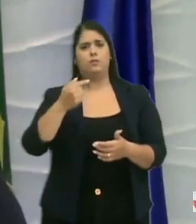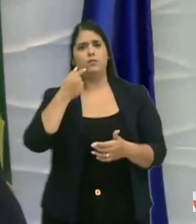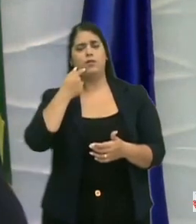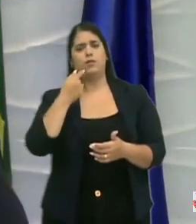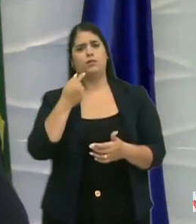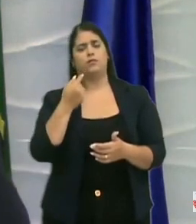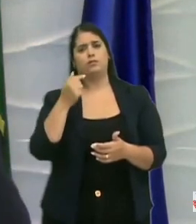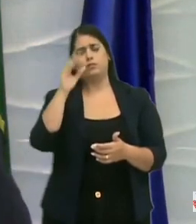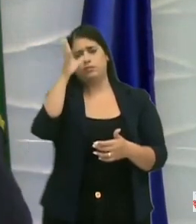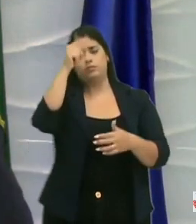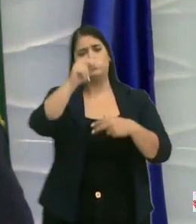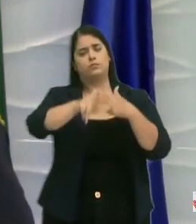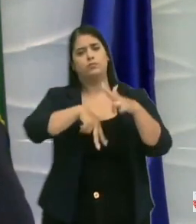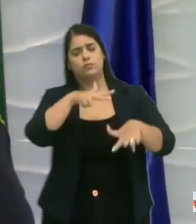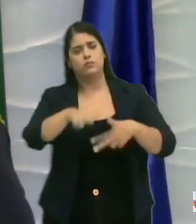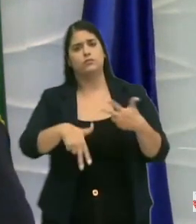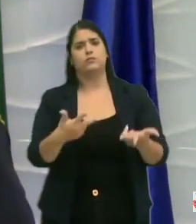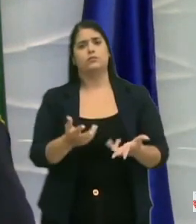Bento.